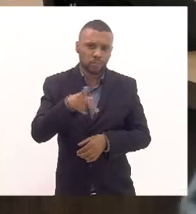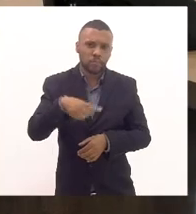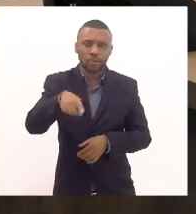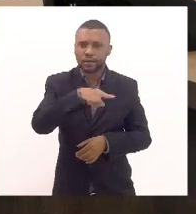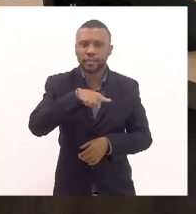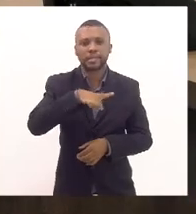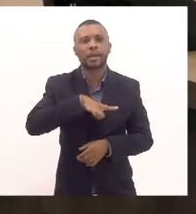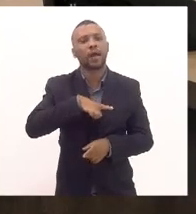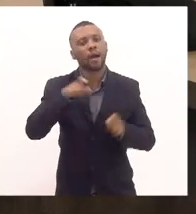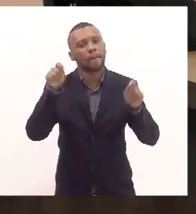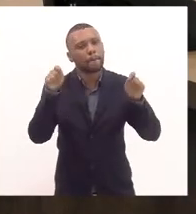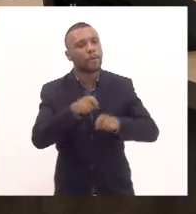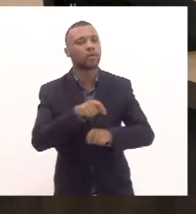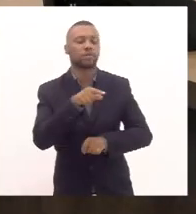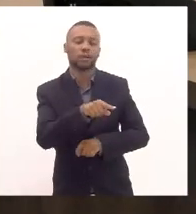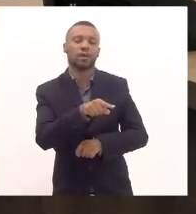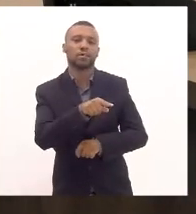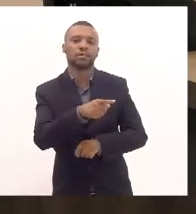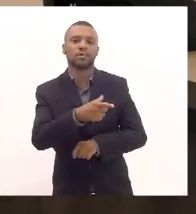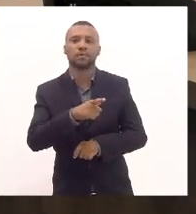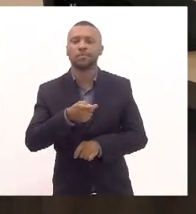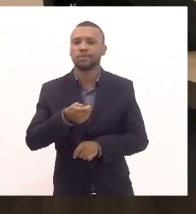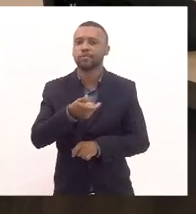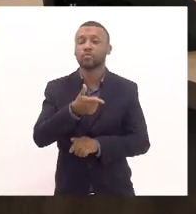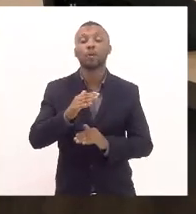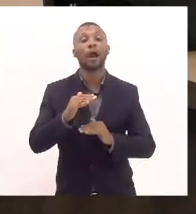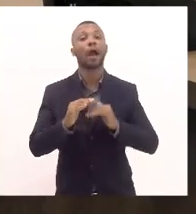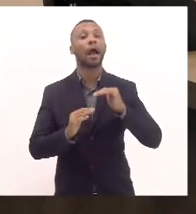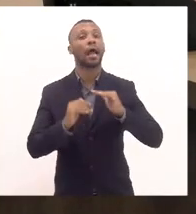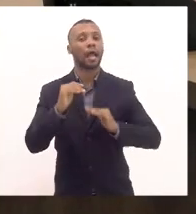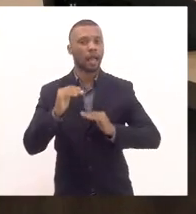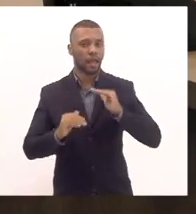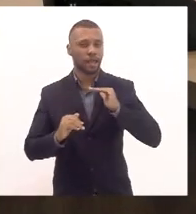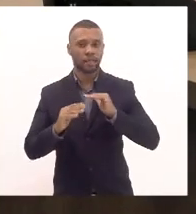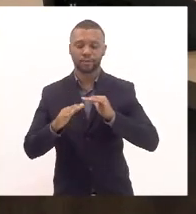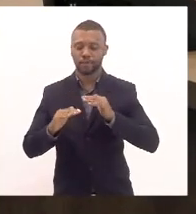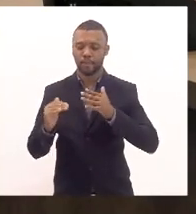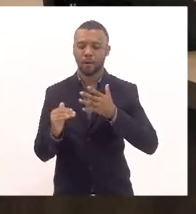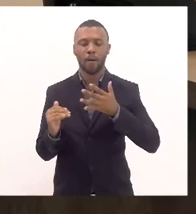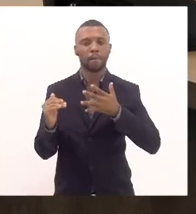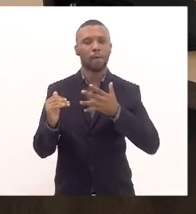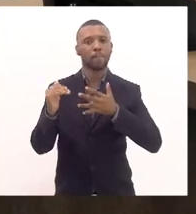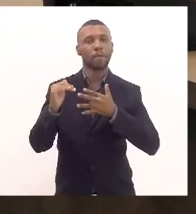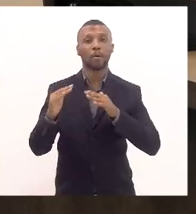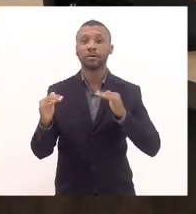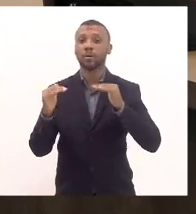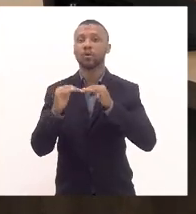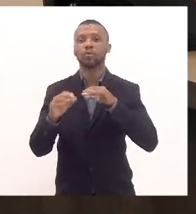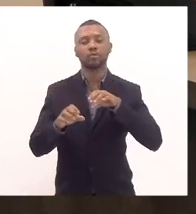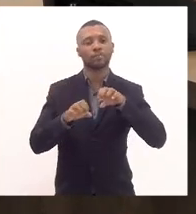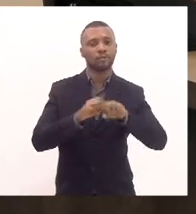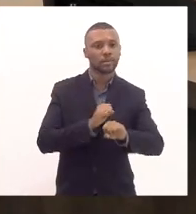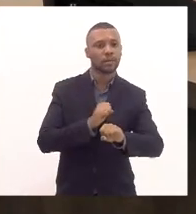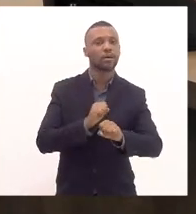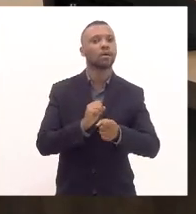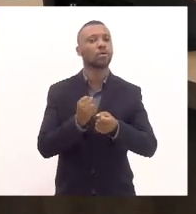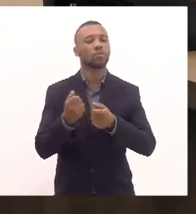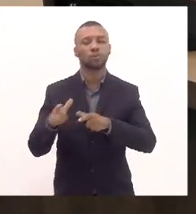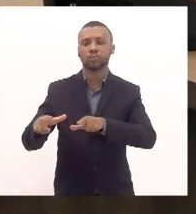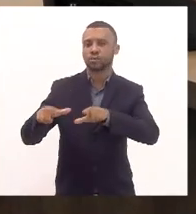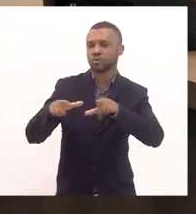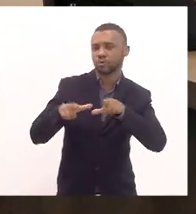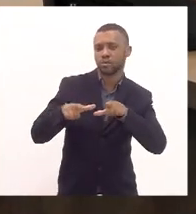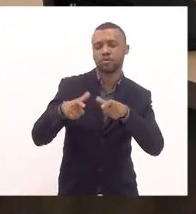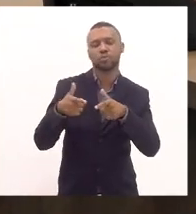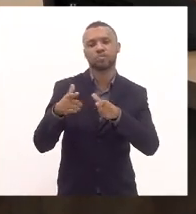tenham a possibilidade de uma carreira e de progressão de acordo com a sua formação com a sua titulação